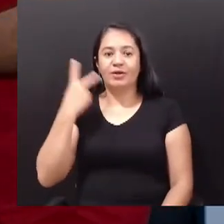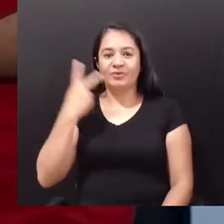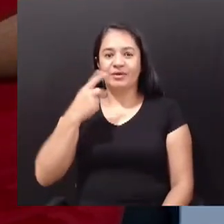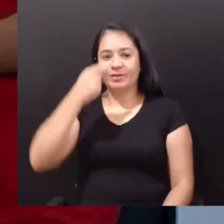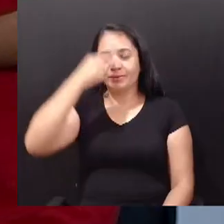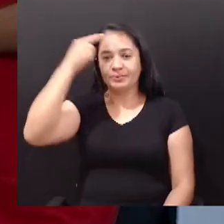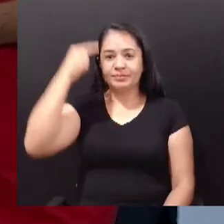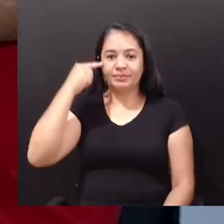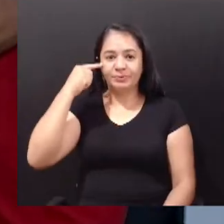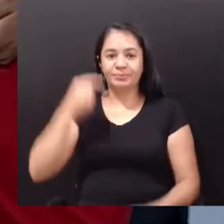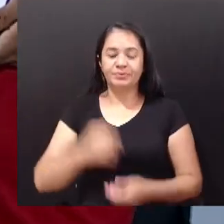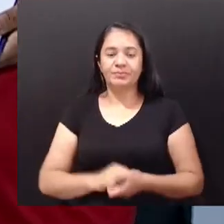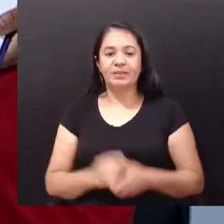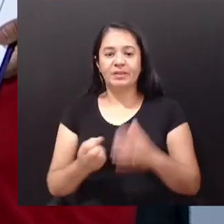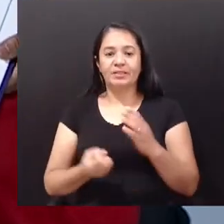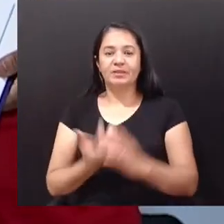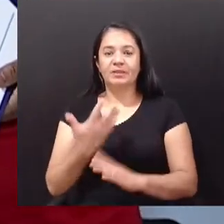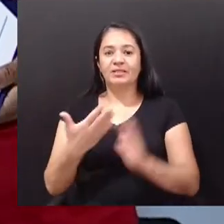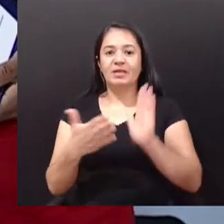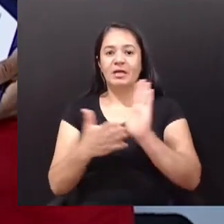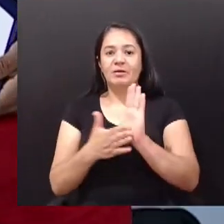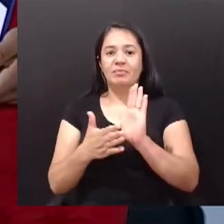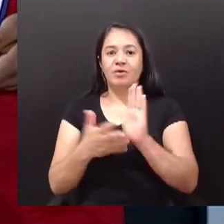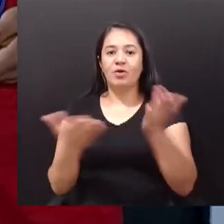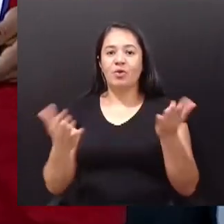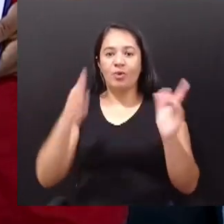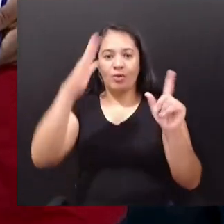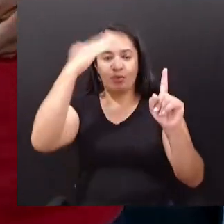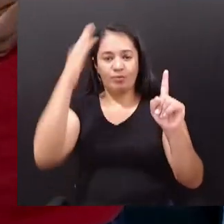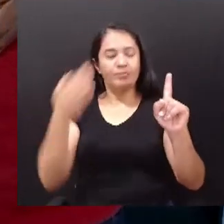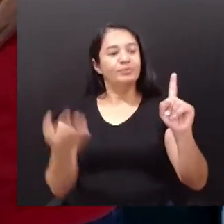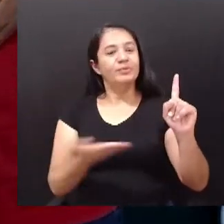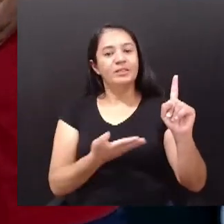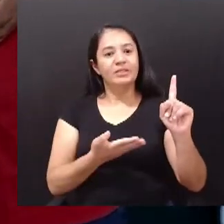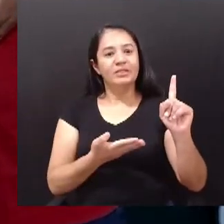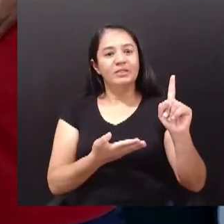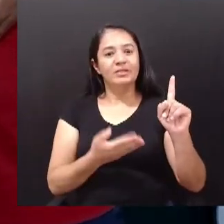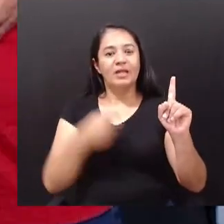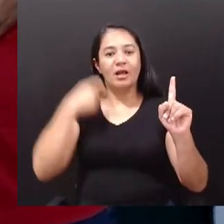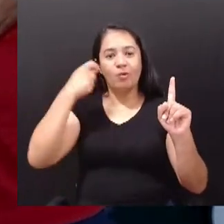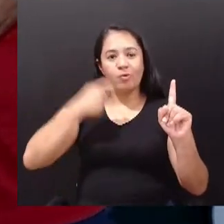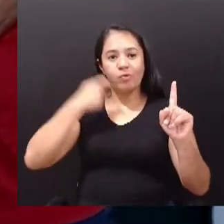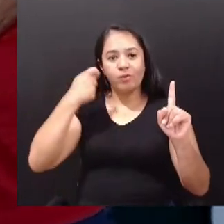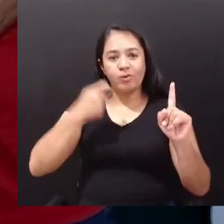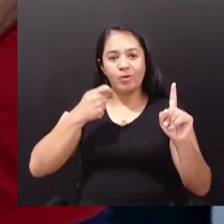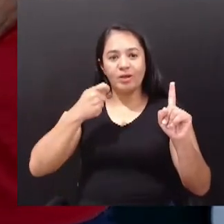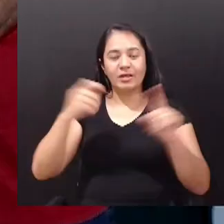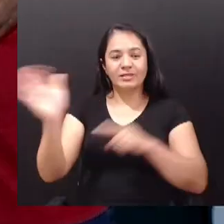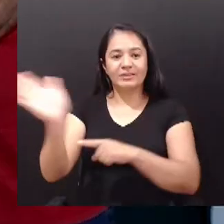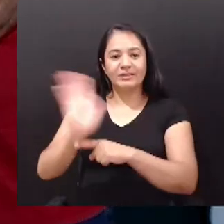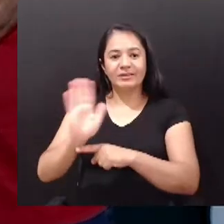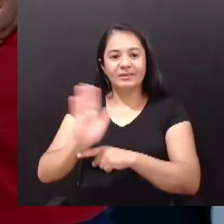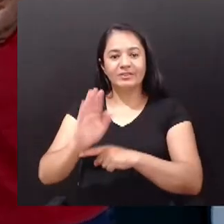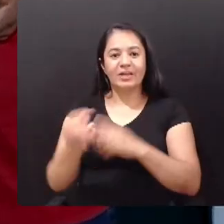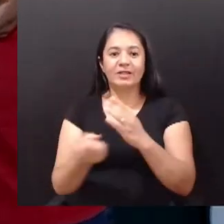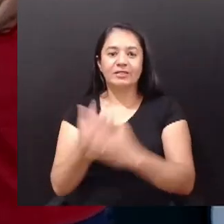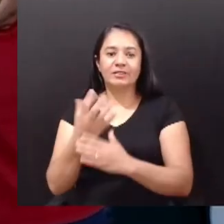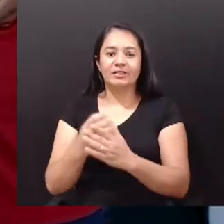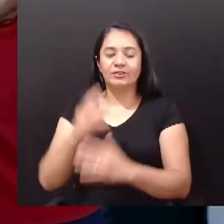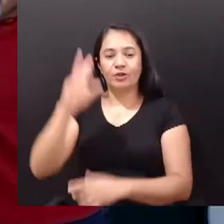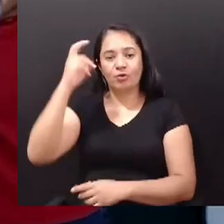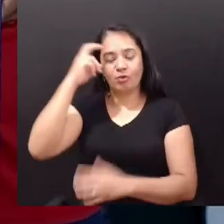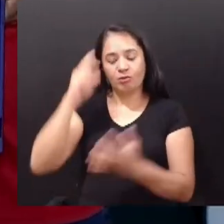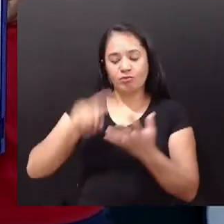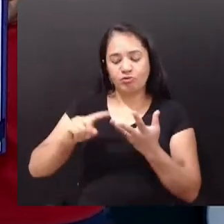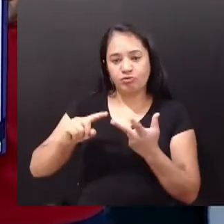autora da proposta que homenageou o educador, ator, cineasta e produtor cultural por todas as suas atividades